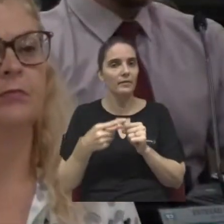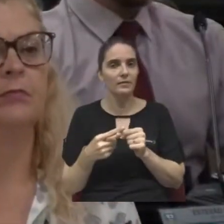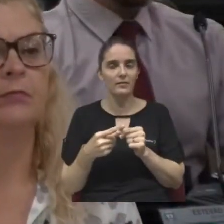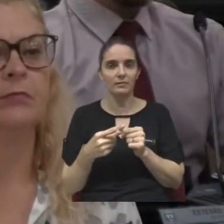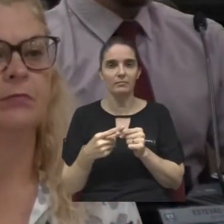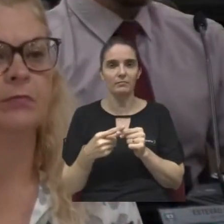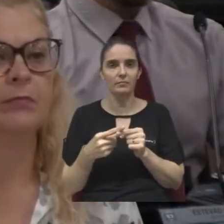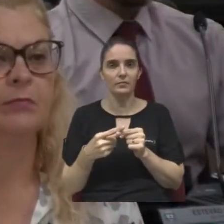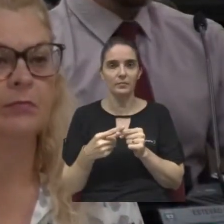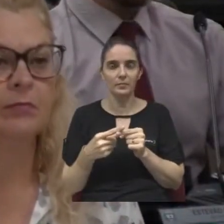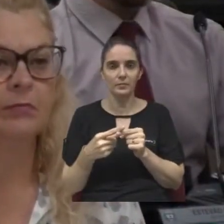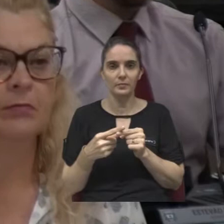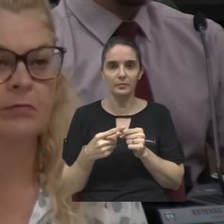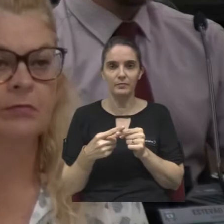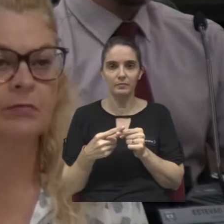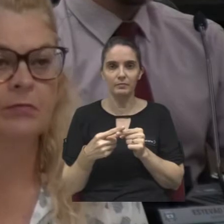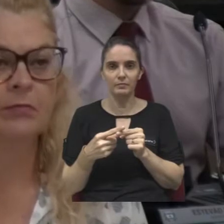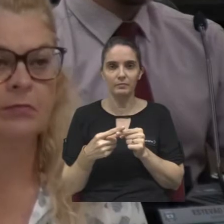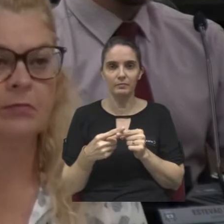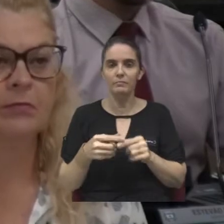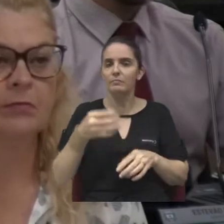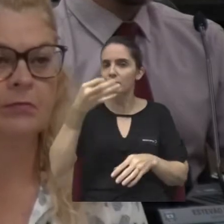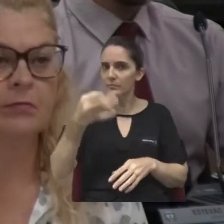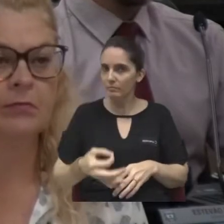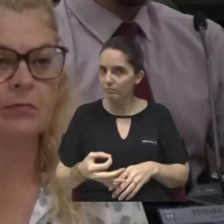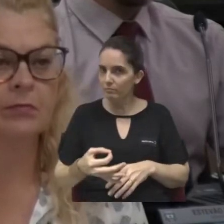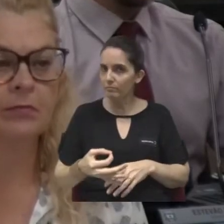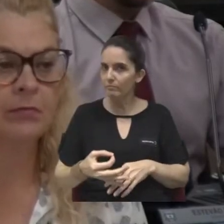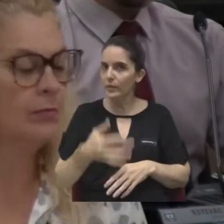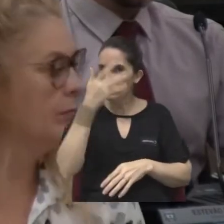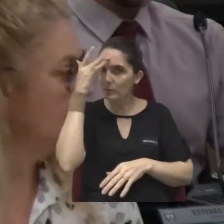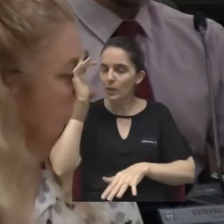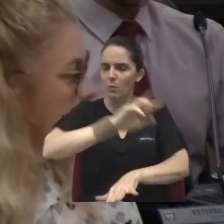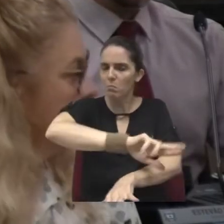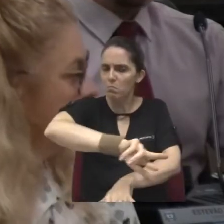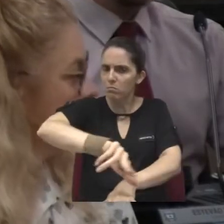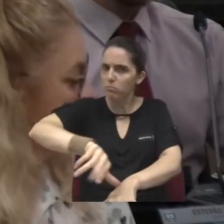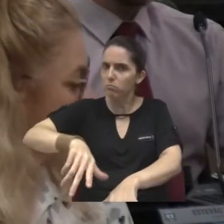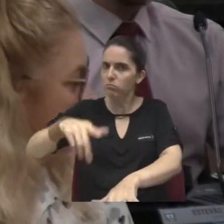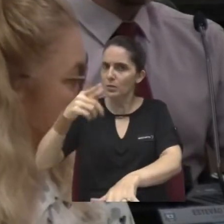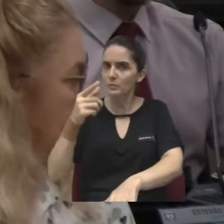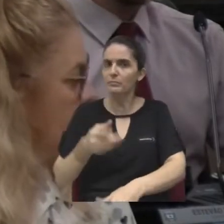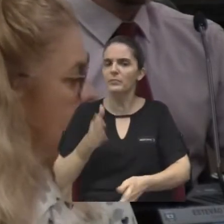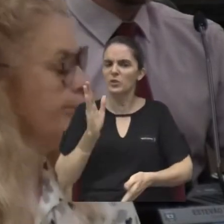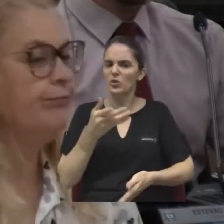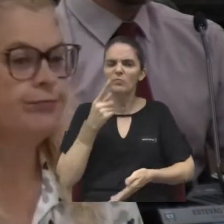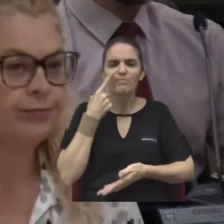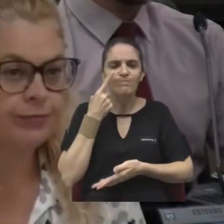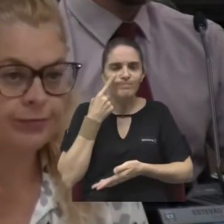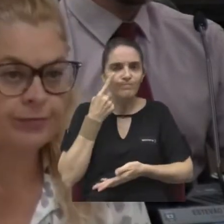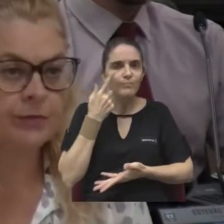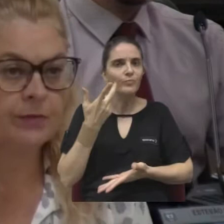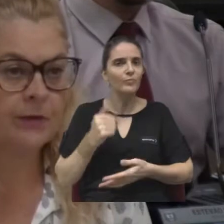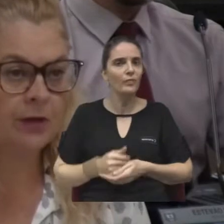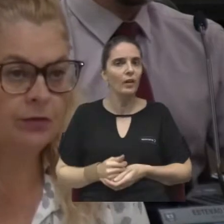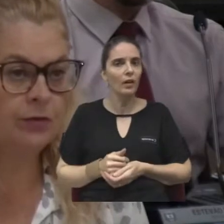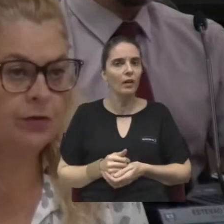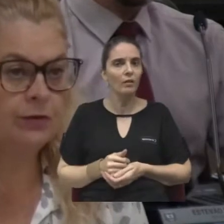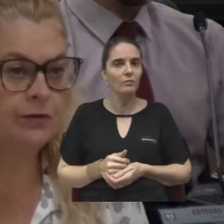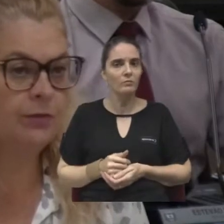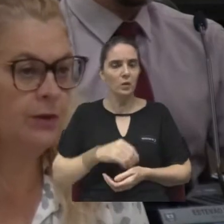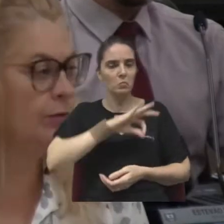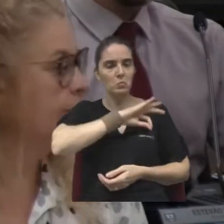eu garanto que várias pessoas já viram guardas rodoviários